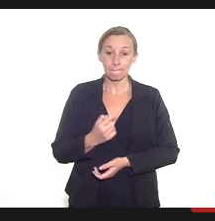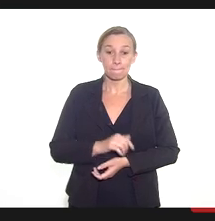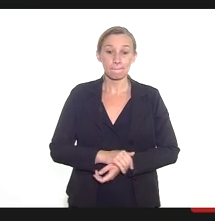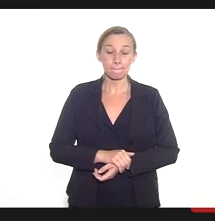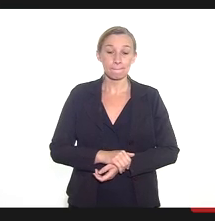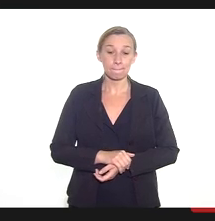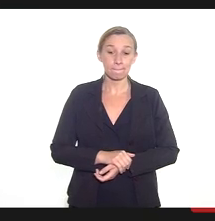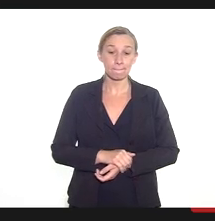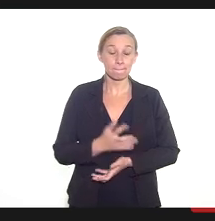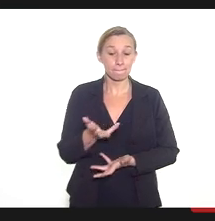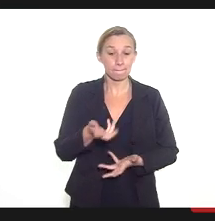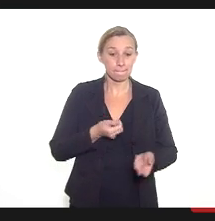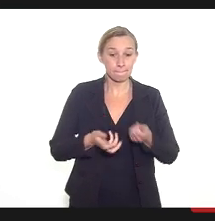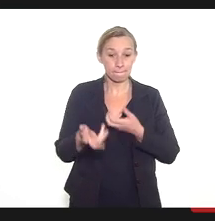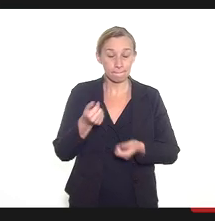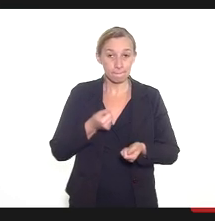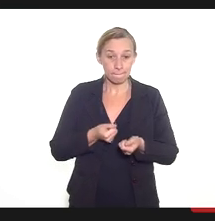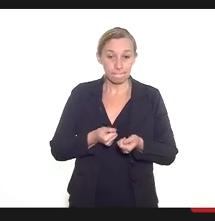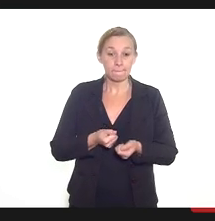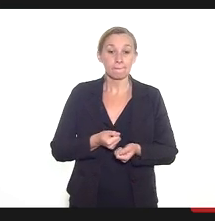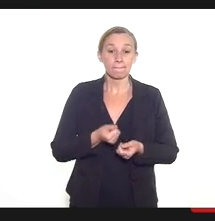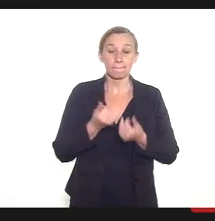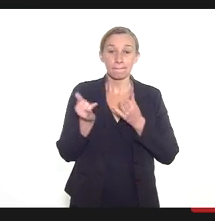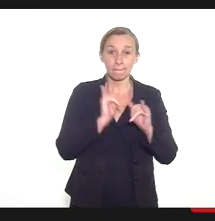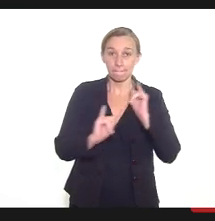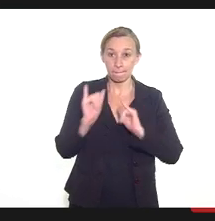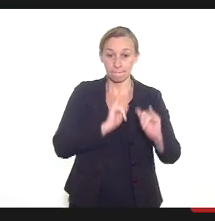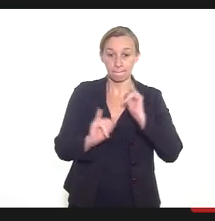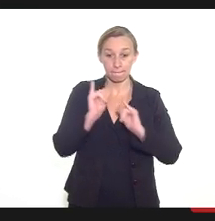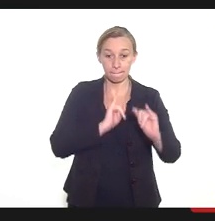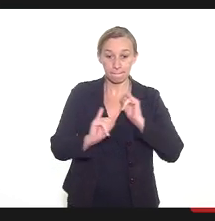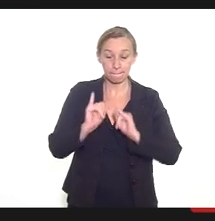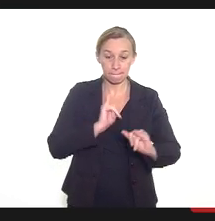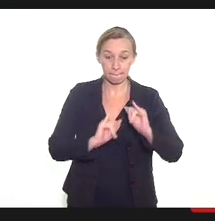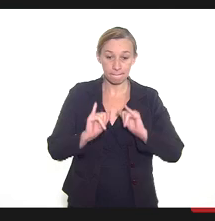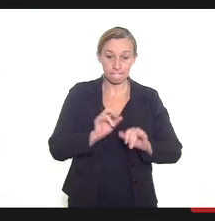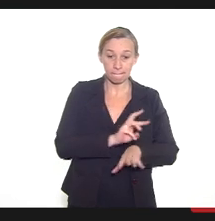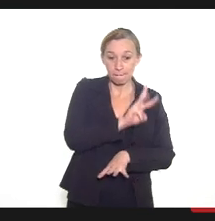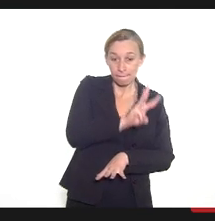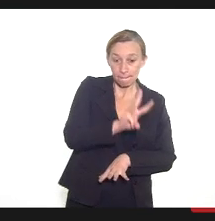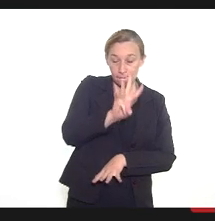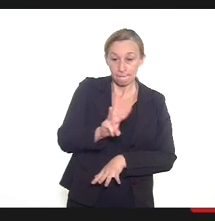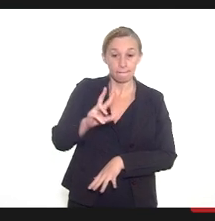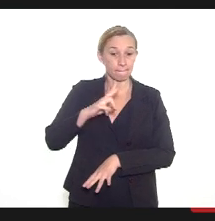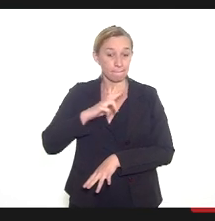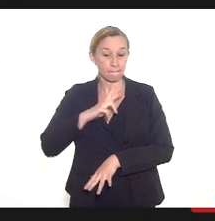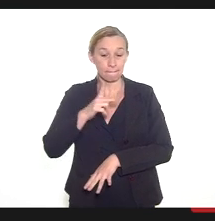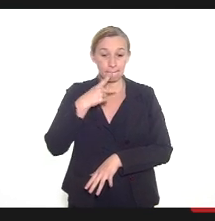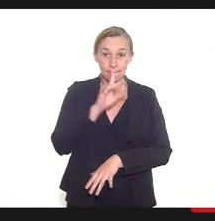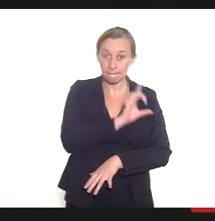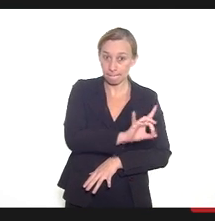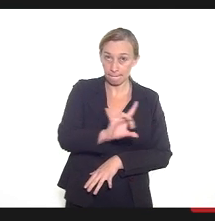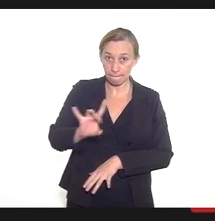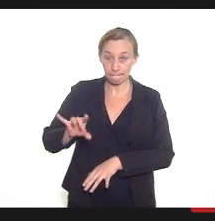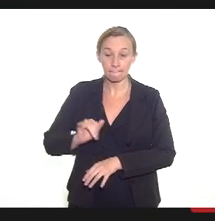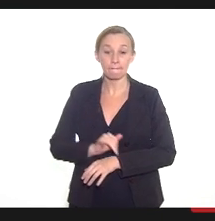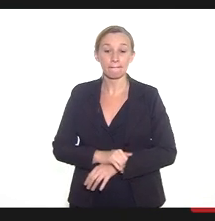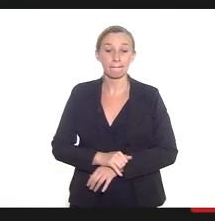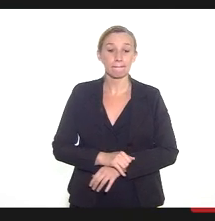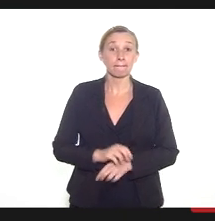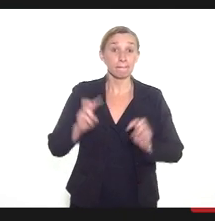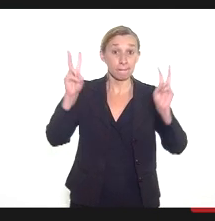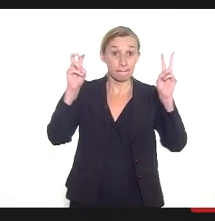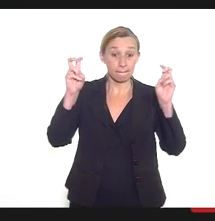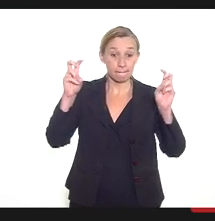muitas demandas e informações através do site, da própria fala de cada um aqui, né? A